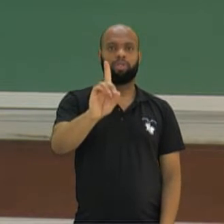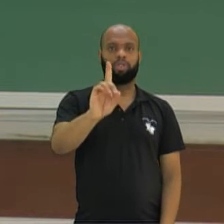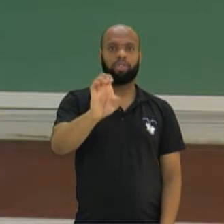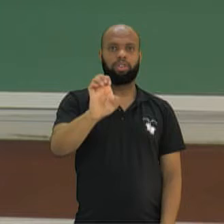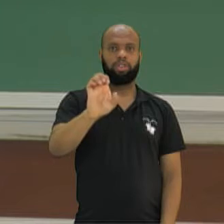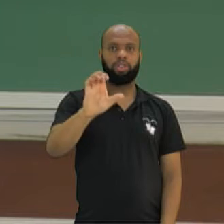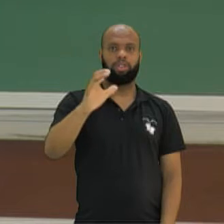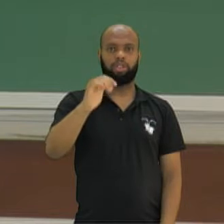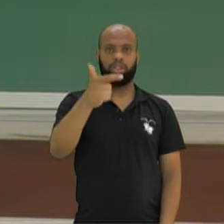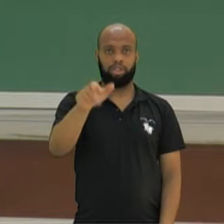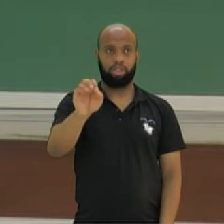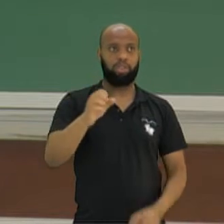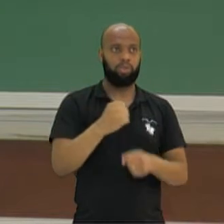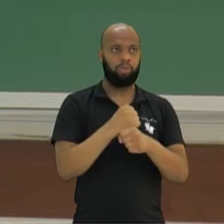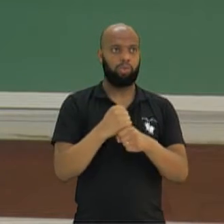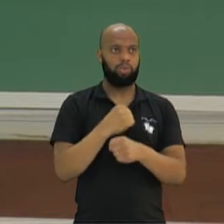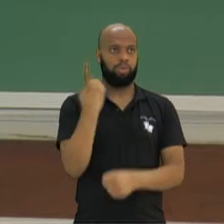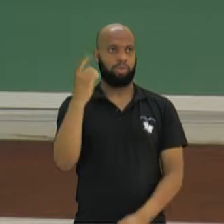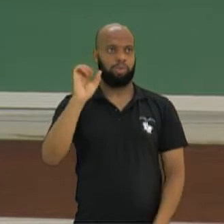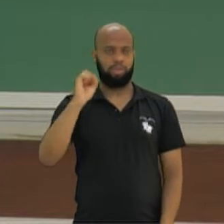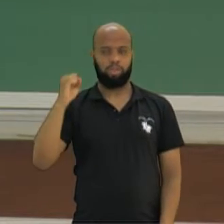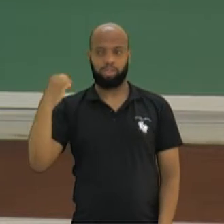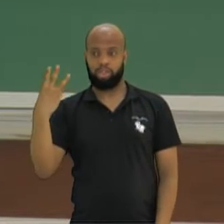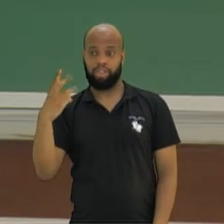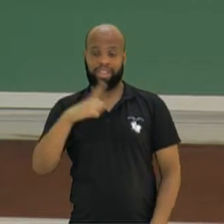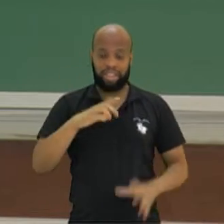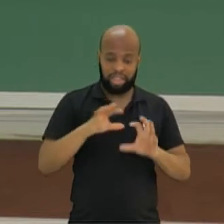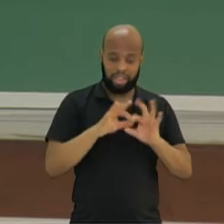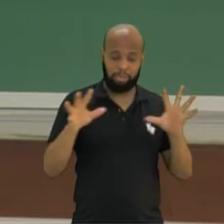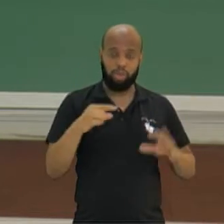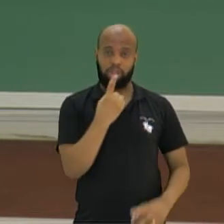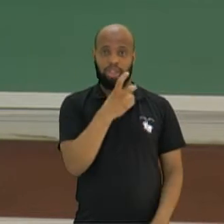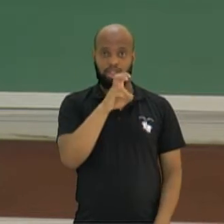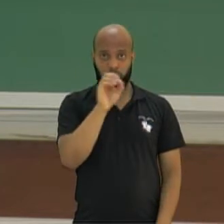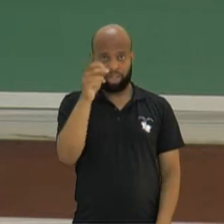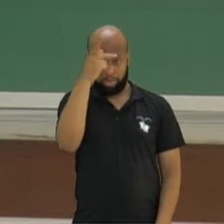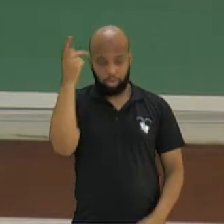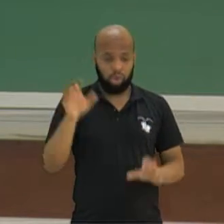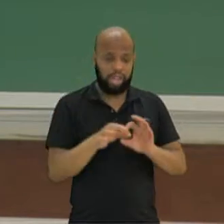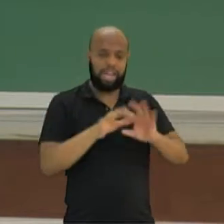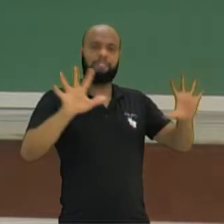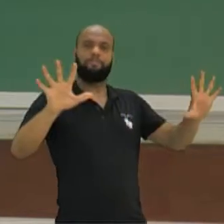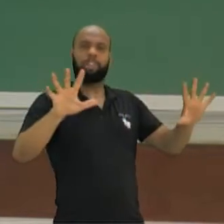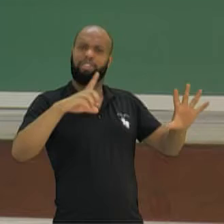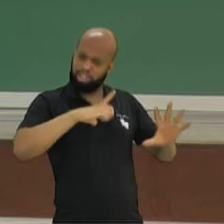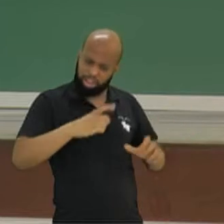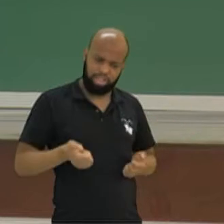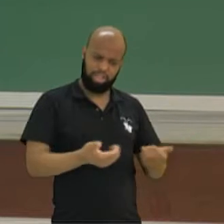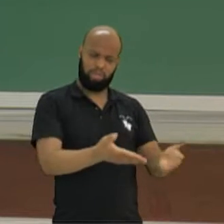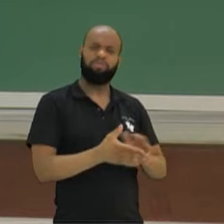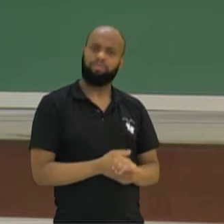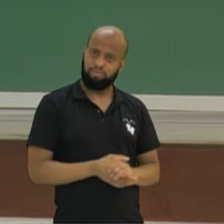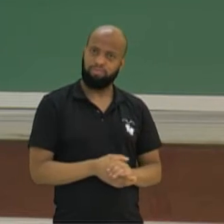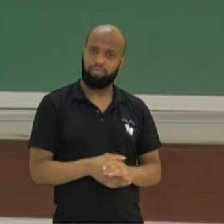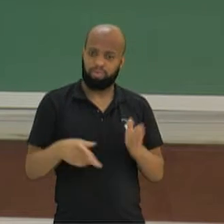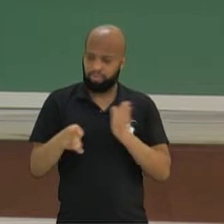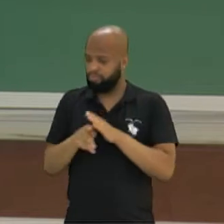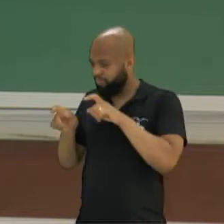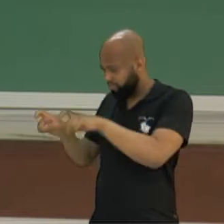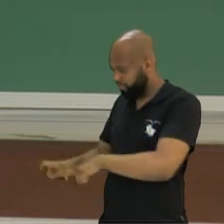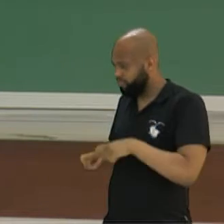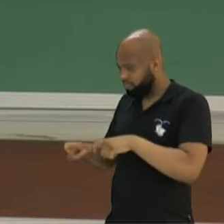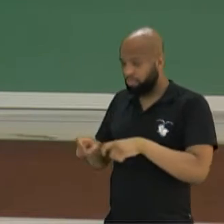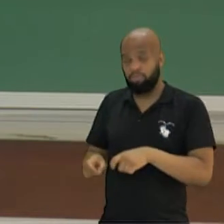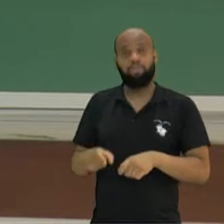1883, acabou libertando mais de 150 escravizados da fazenda, né? Acabou chamando então